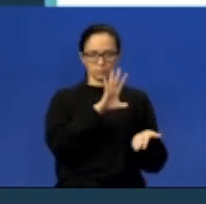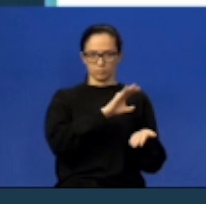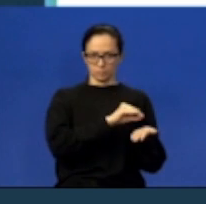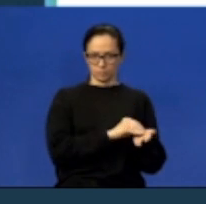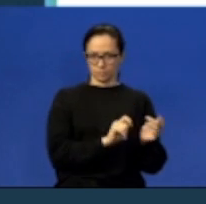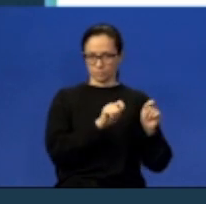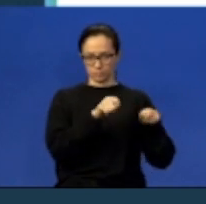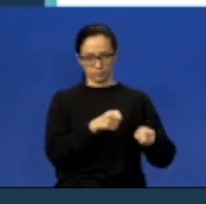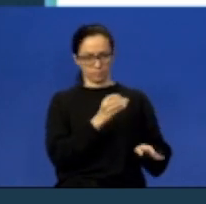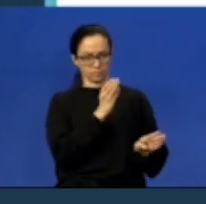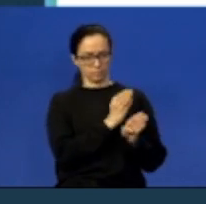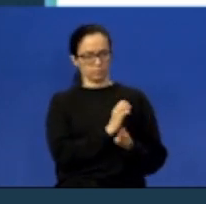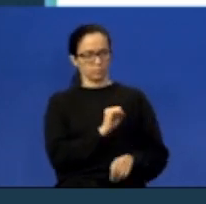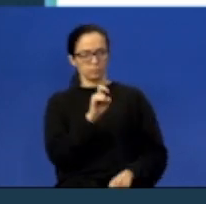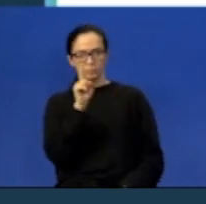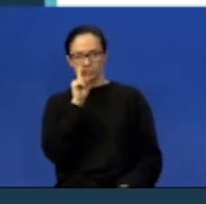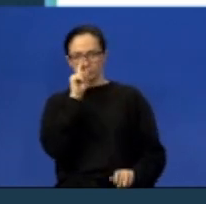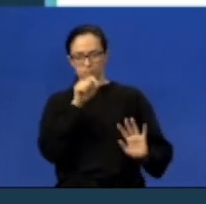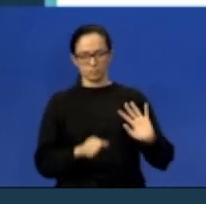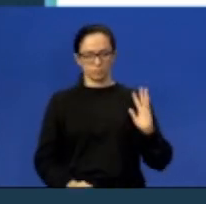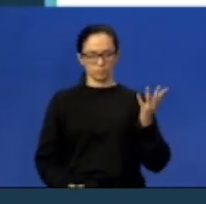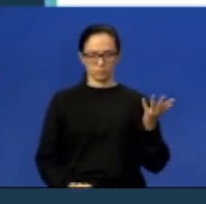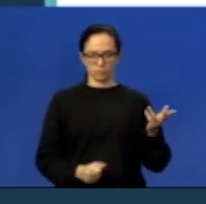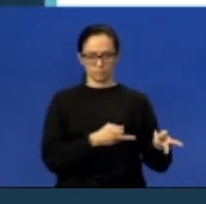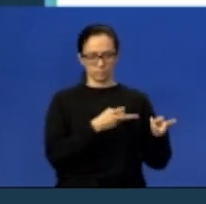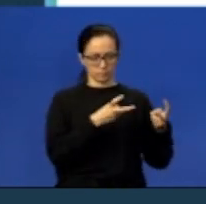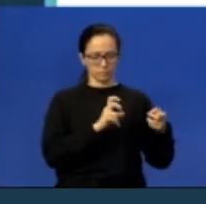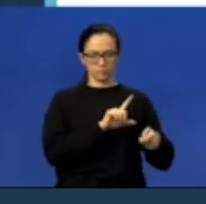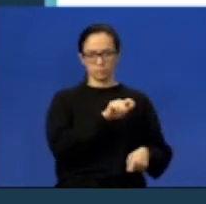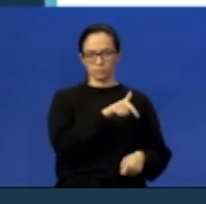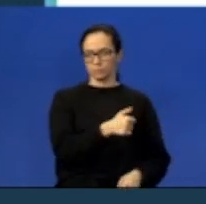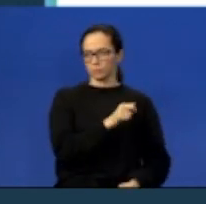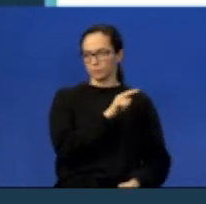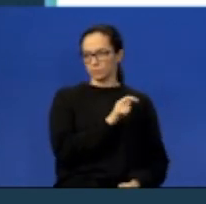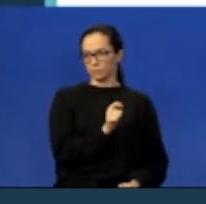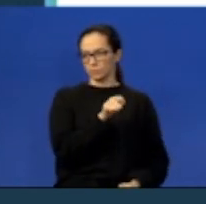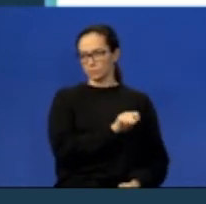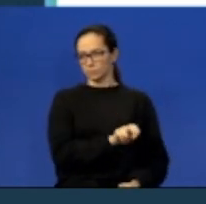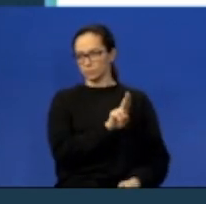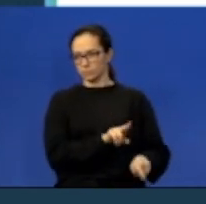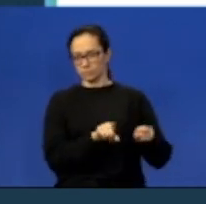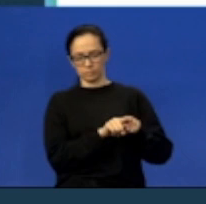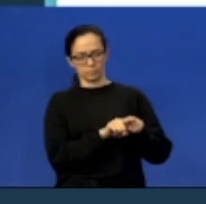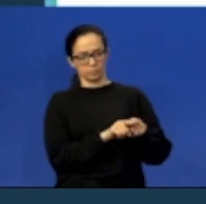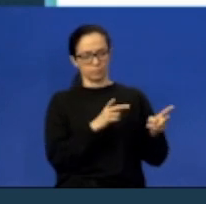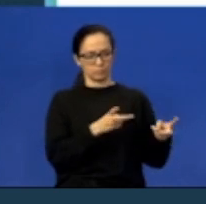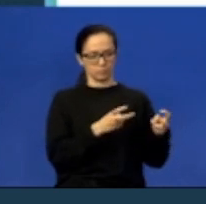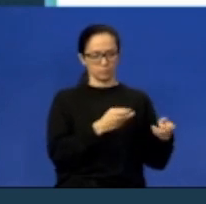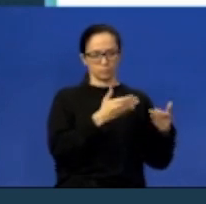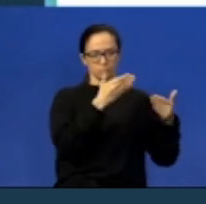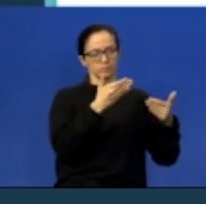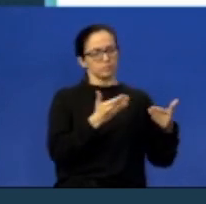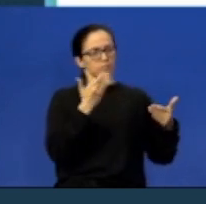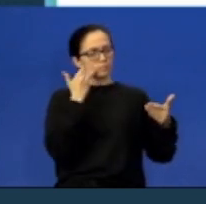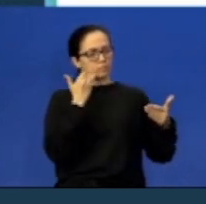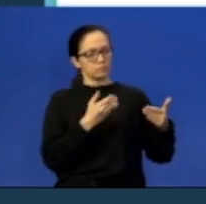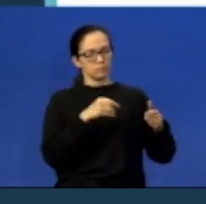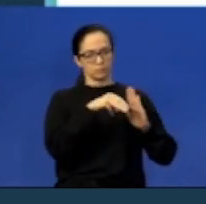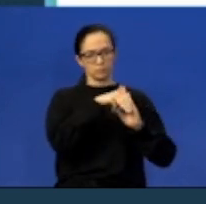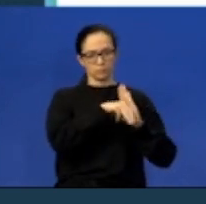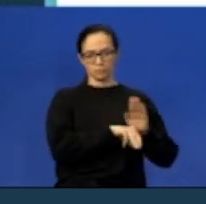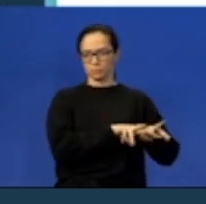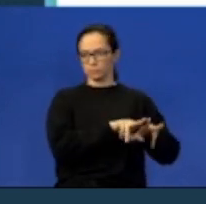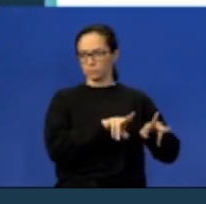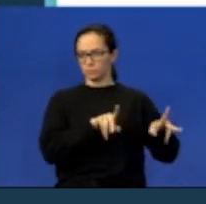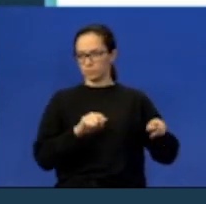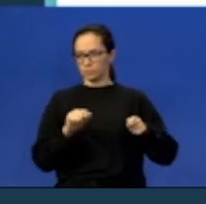né, imagens duvidosas para análise posterior e também pode ser utilizado para também fazer a comparação com outros métodos